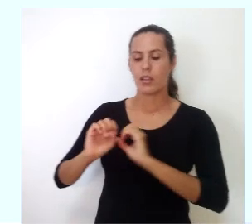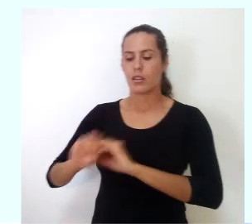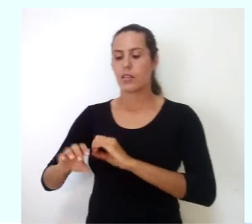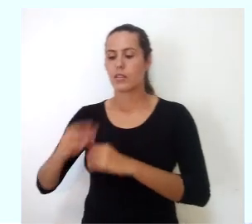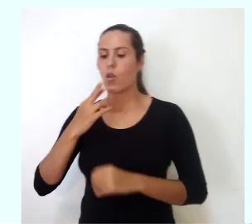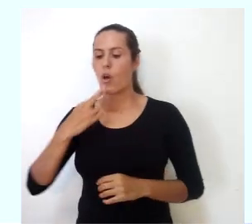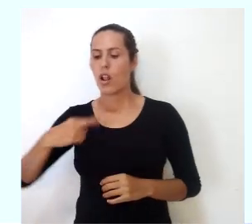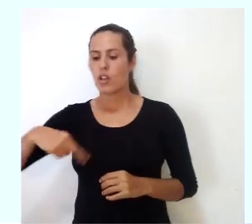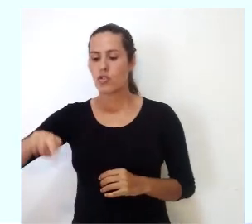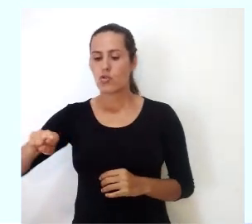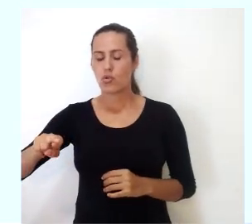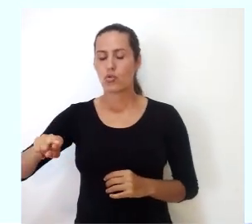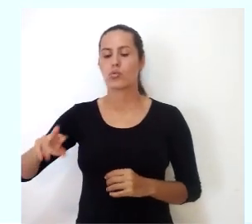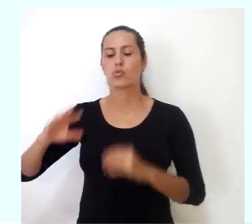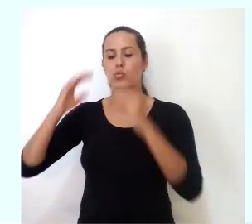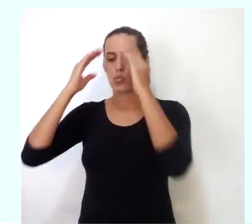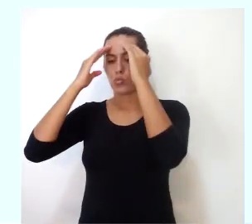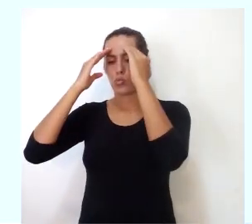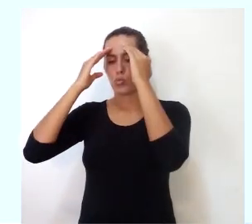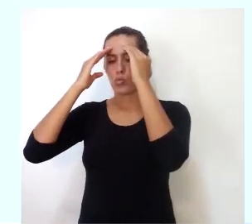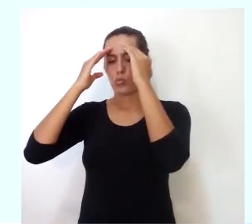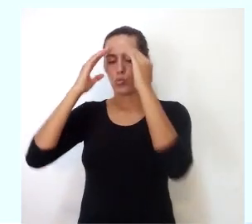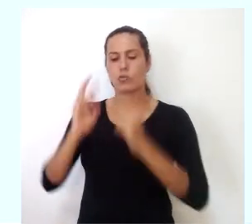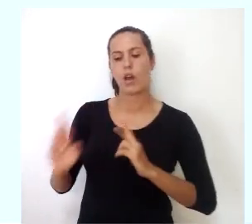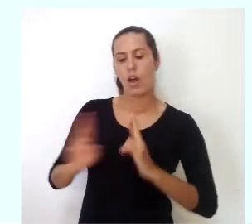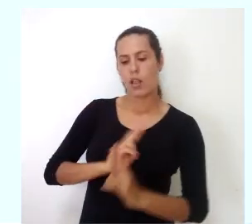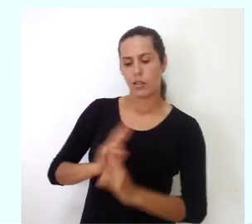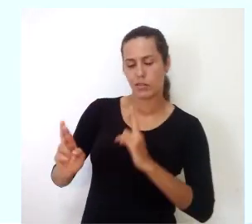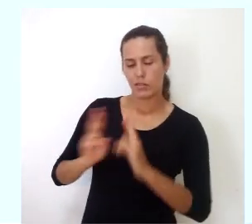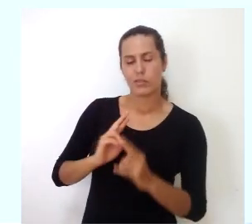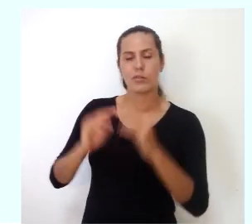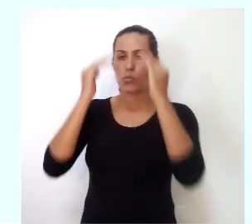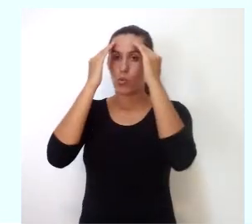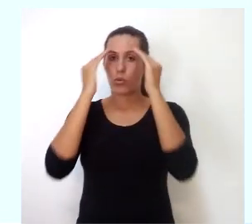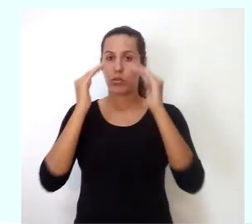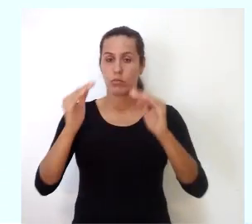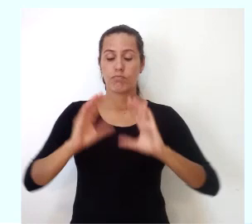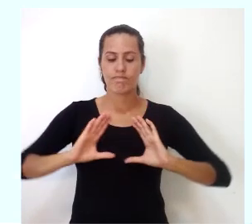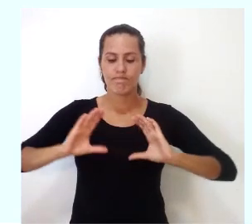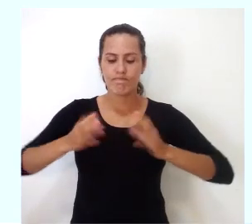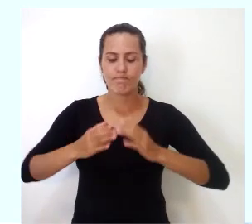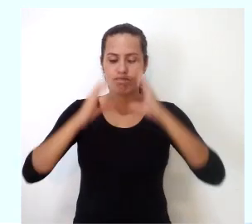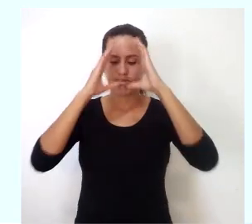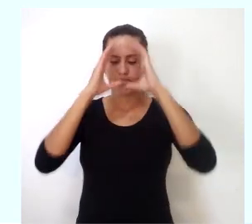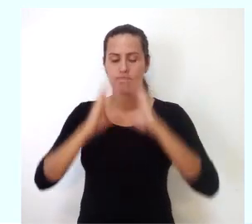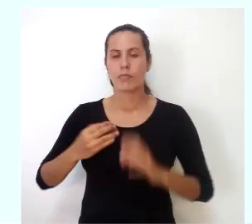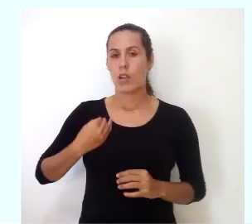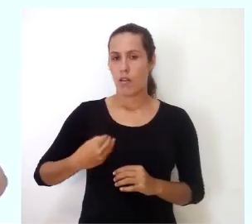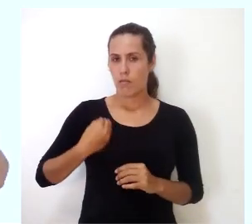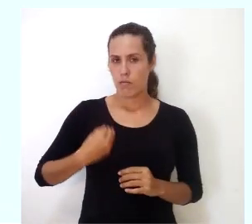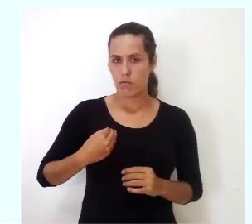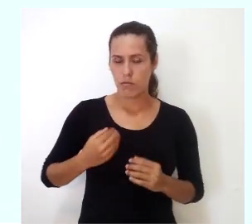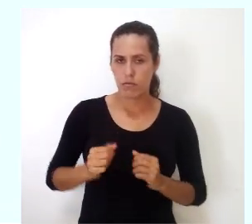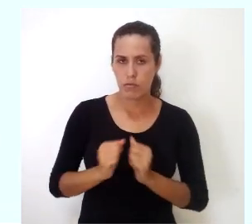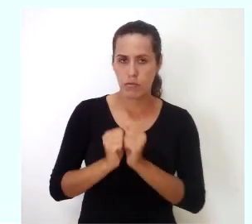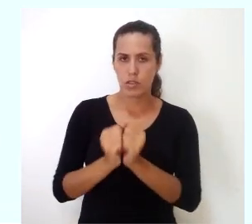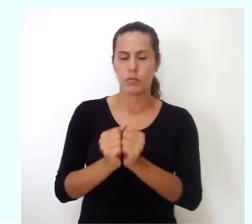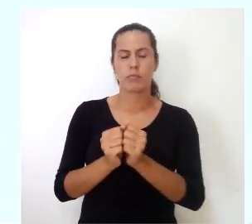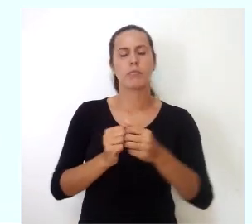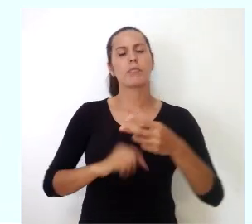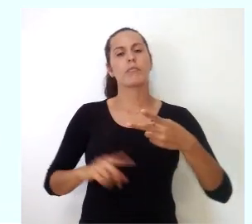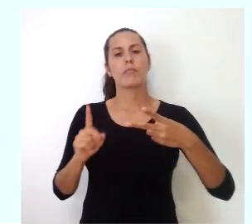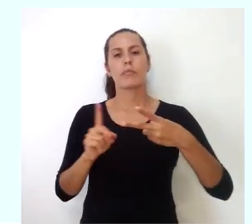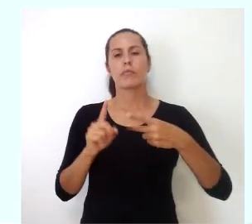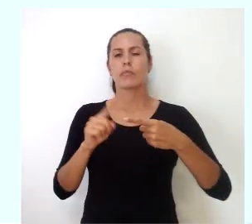respeito, certo? A conduta, certo? A conduta de convivência. Então, essas 2 perguntas, gostaria que